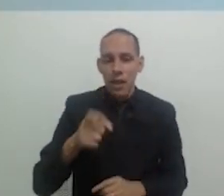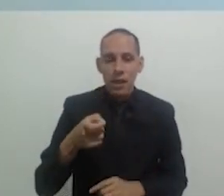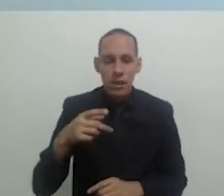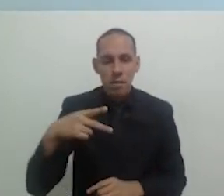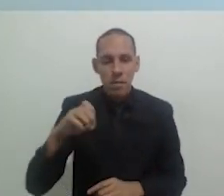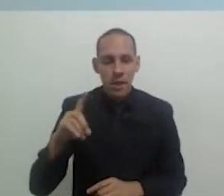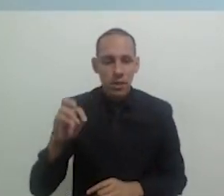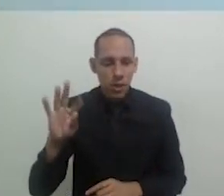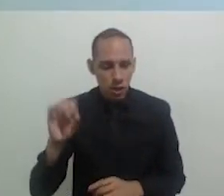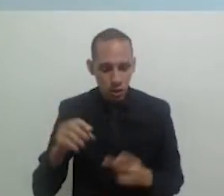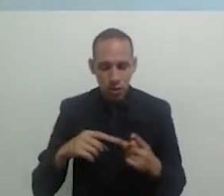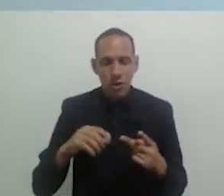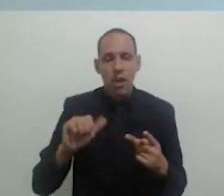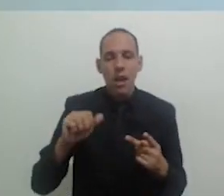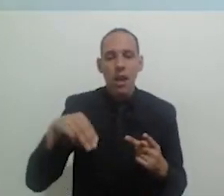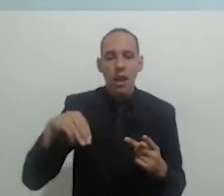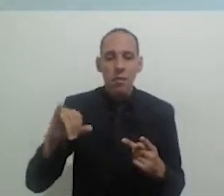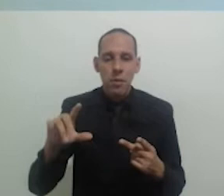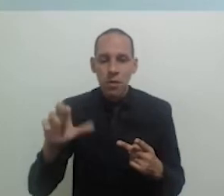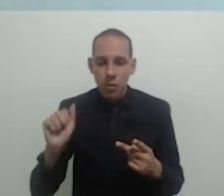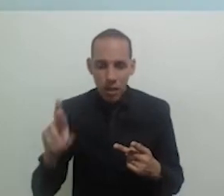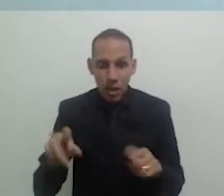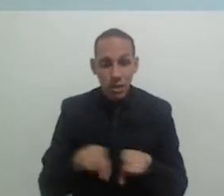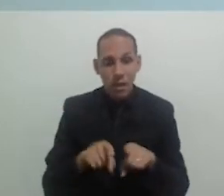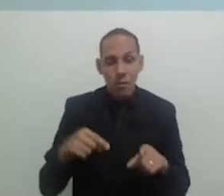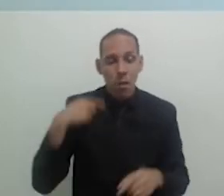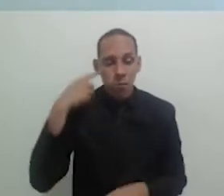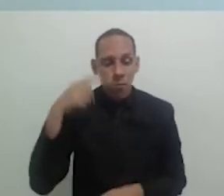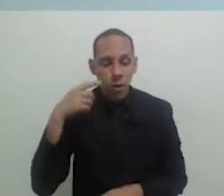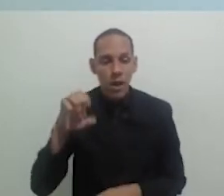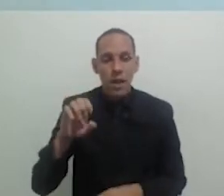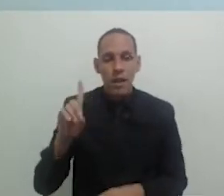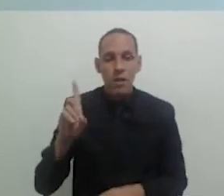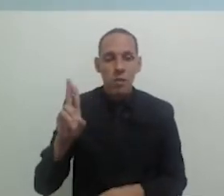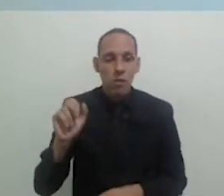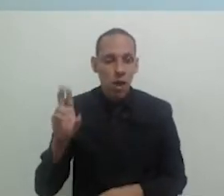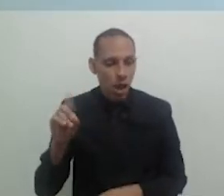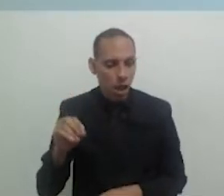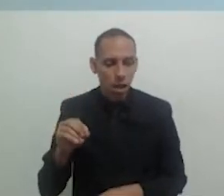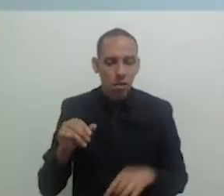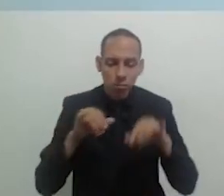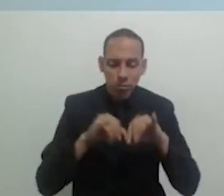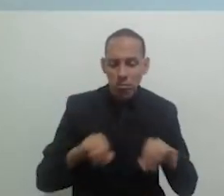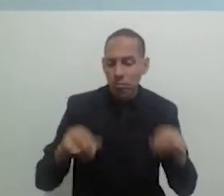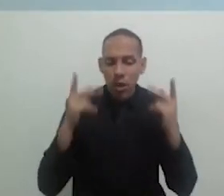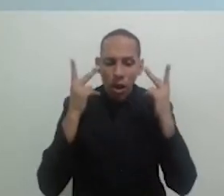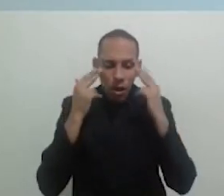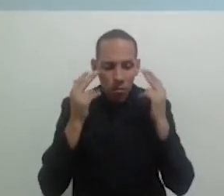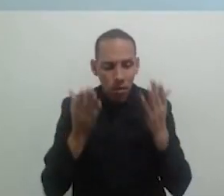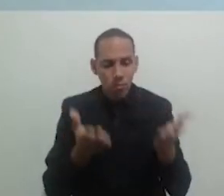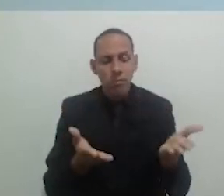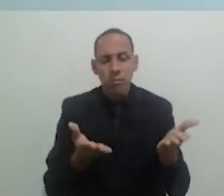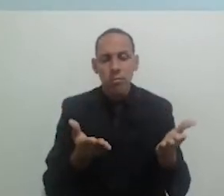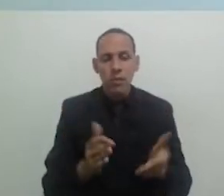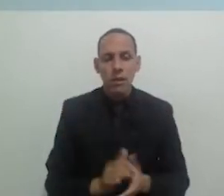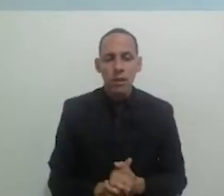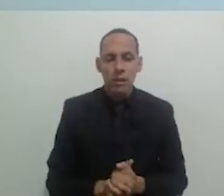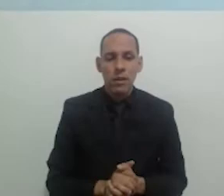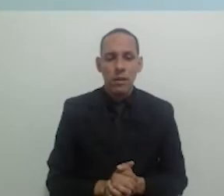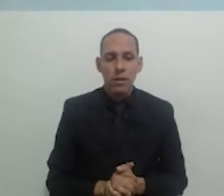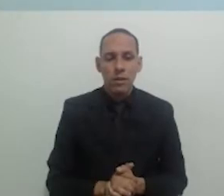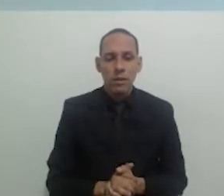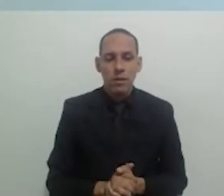Eduardo, eu acho que a proclamação ela deve ser feita nos modos que está aí na... Já sem